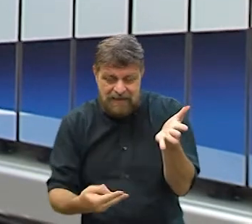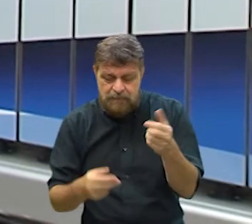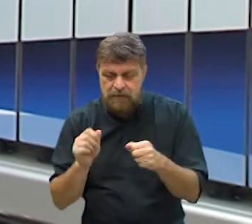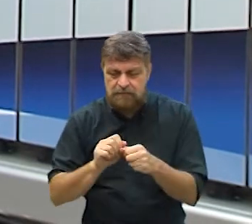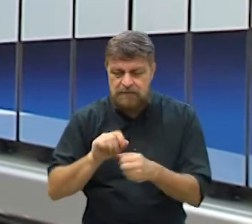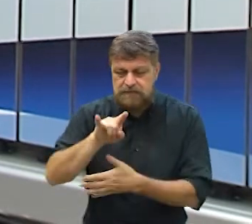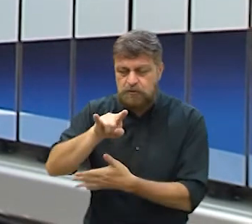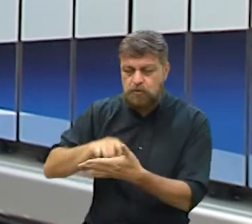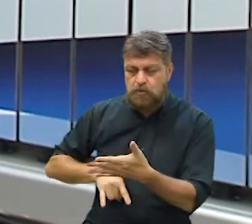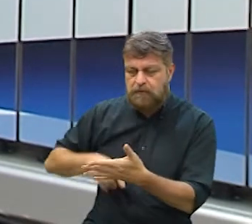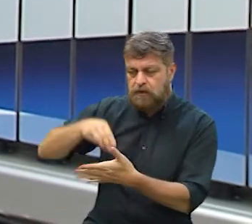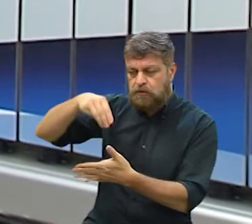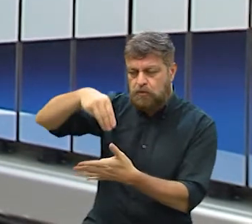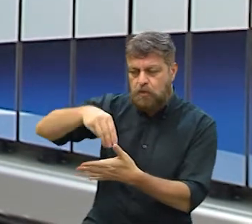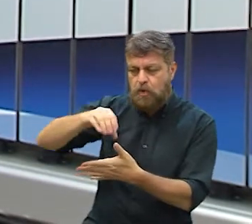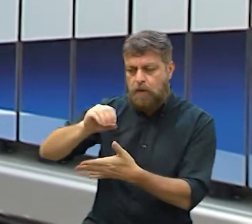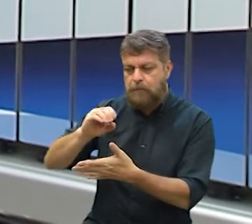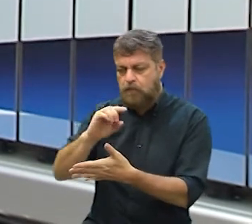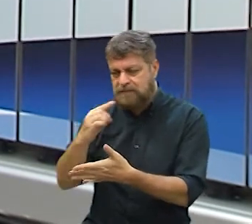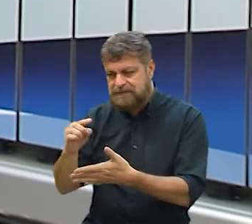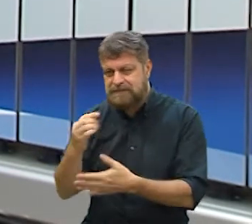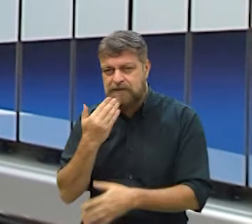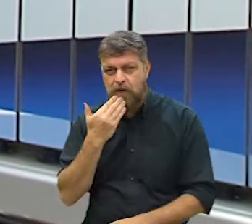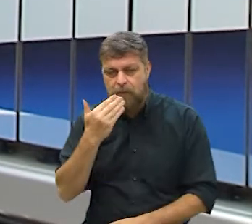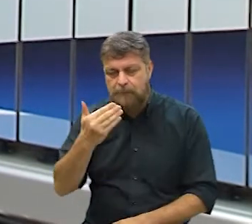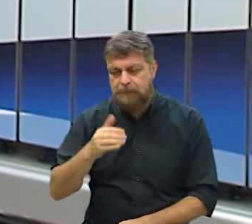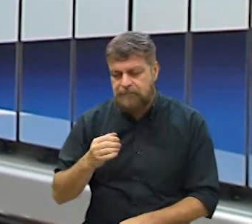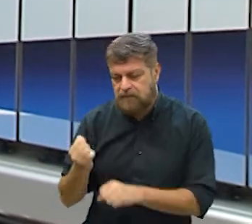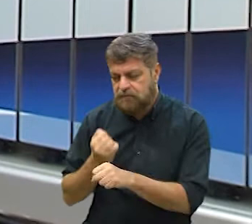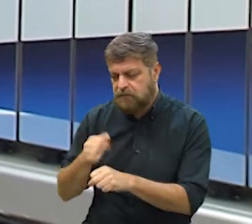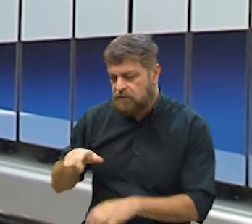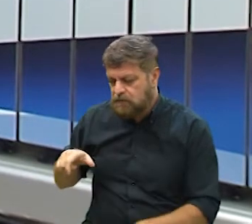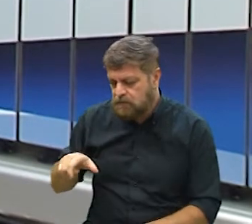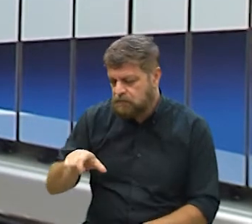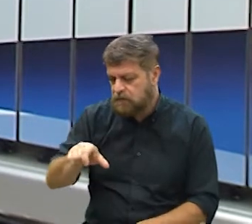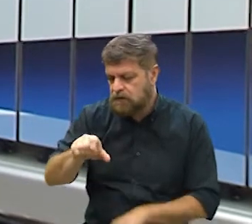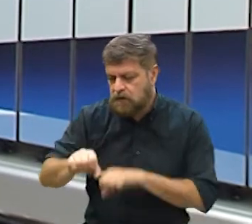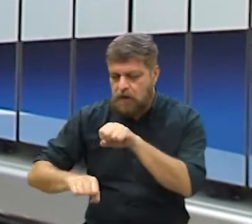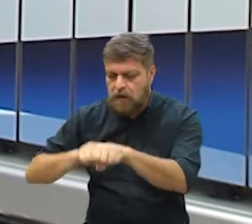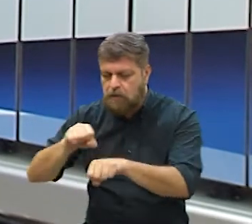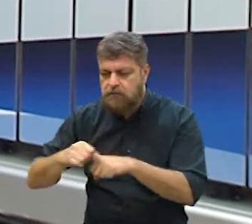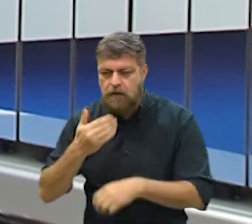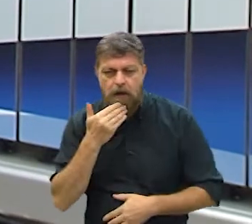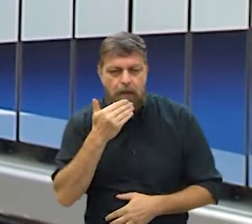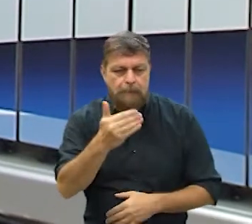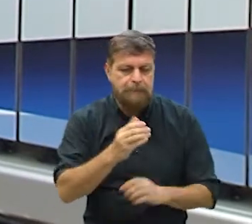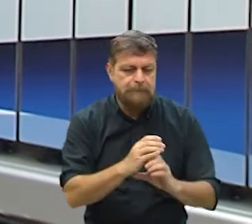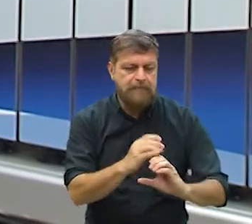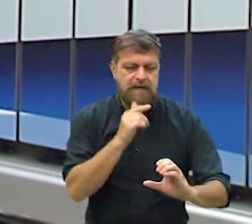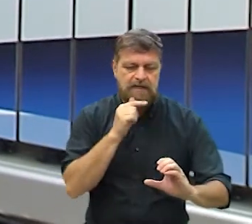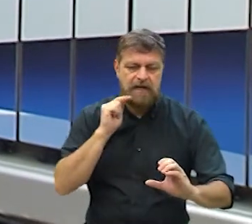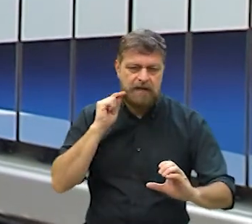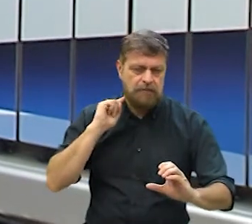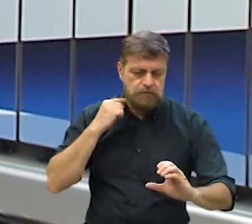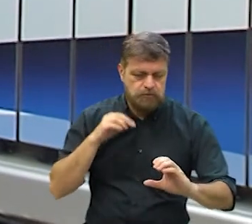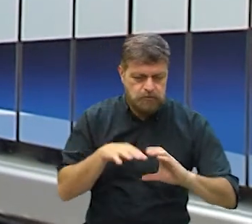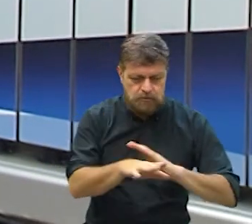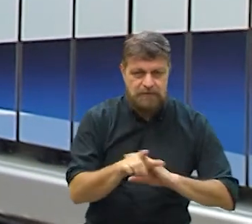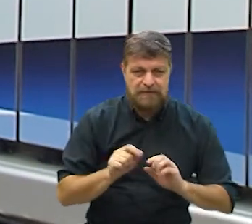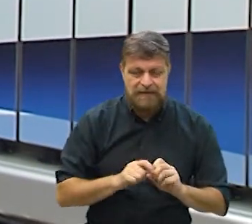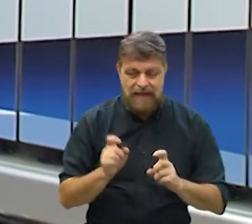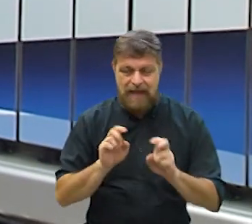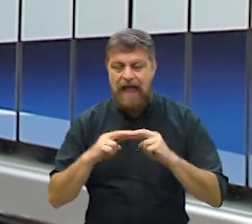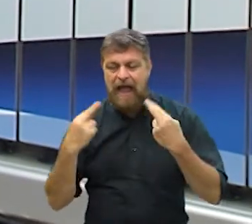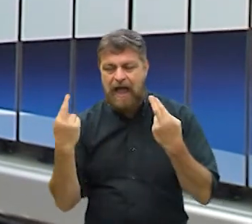uma moção, pede a construção de uma ciclovia, de rede de esgoto, tem as reuniões da Comissão de